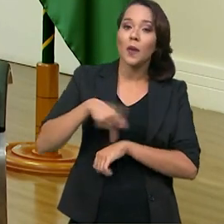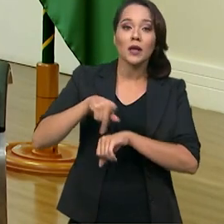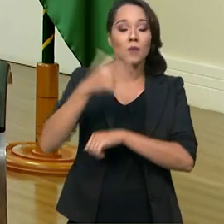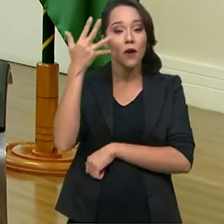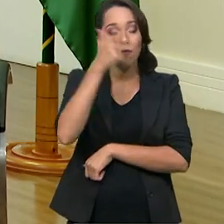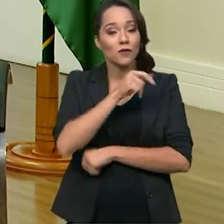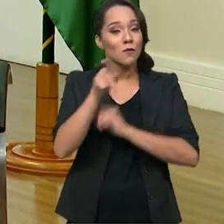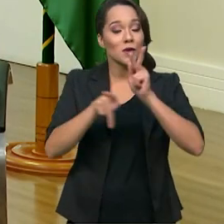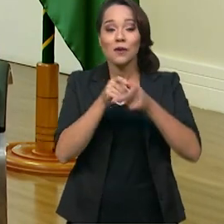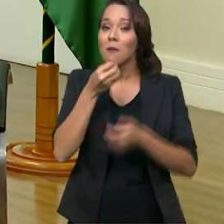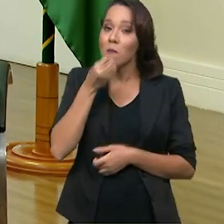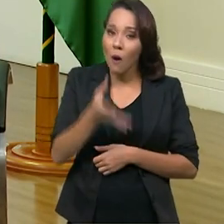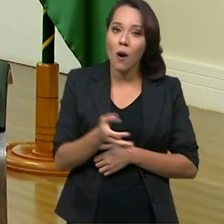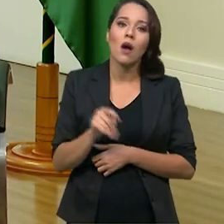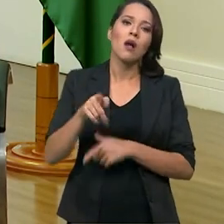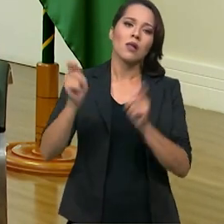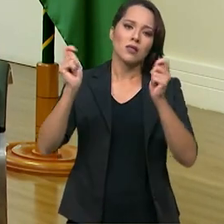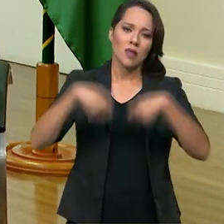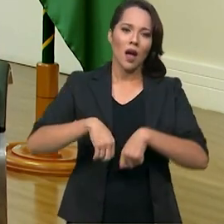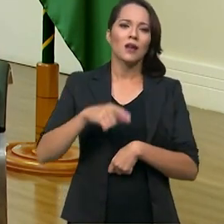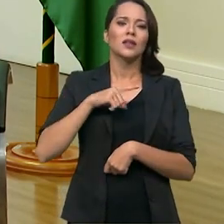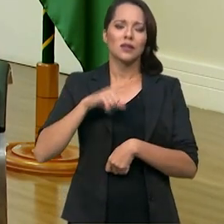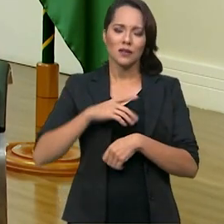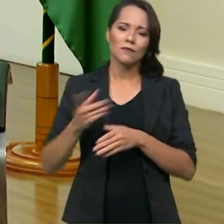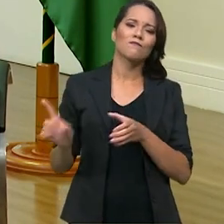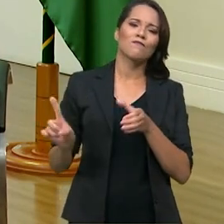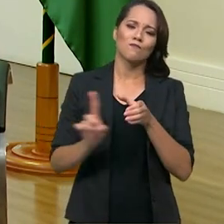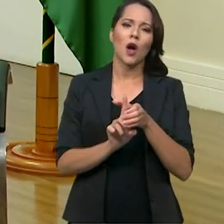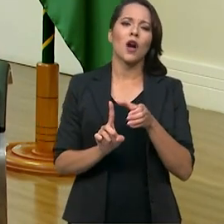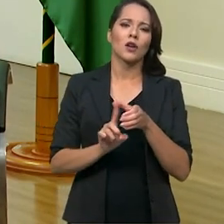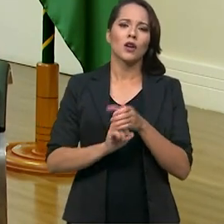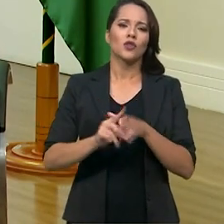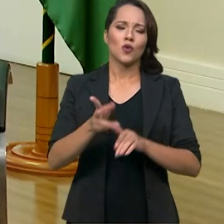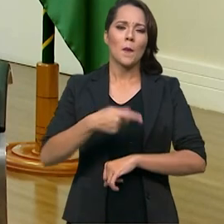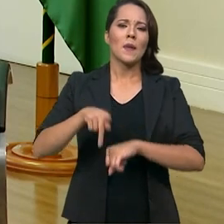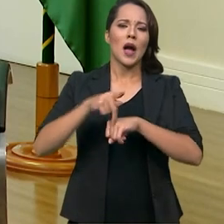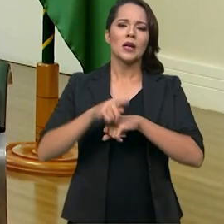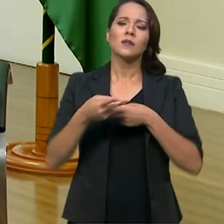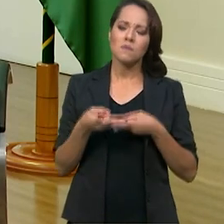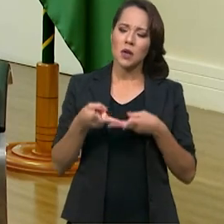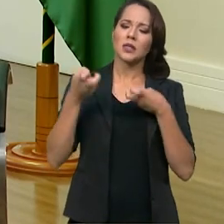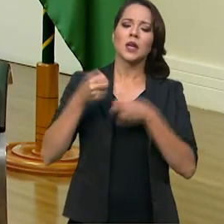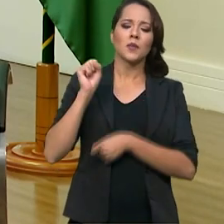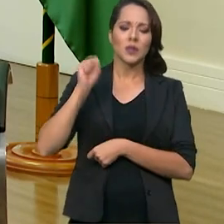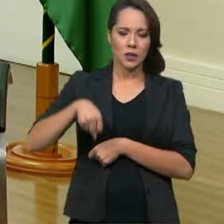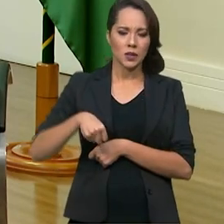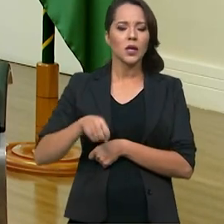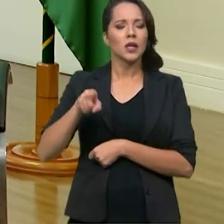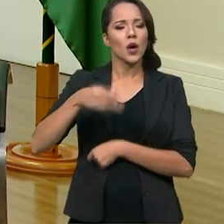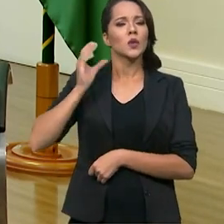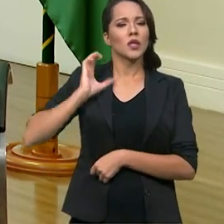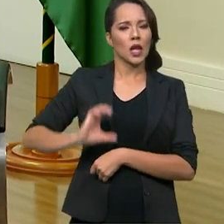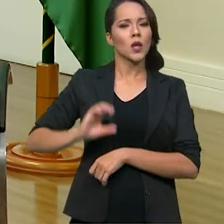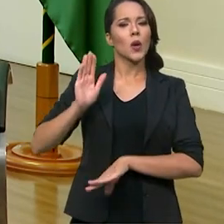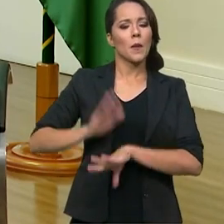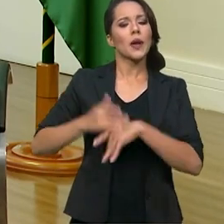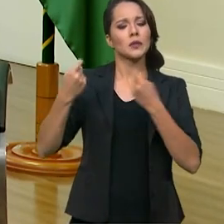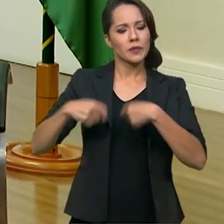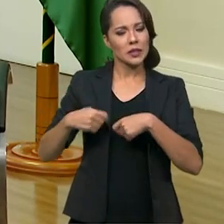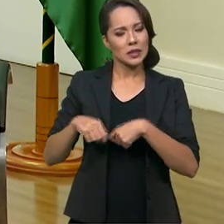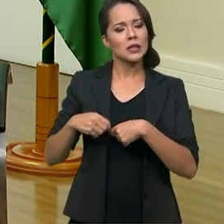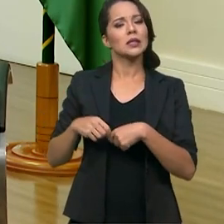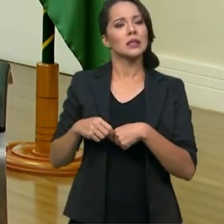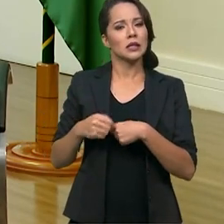tem um povo tão bom, que ela possa assim se fazer parte de um Estado que percebe sim que é o cidadão mais necessitado